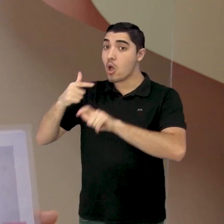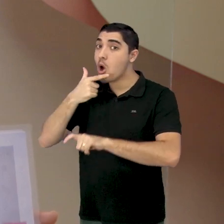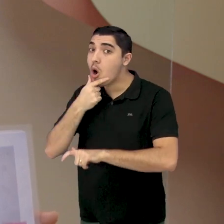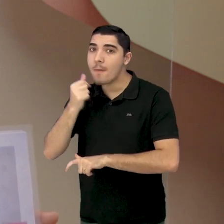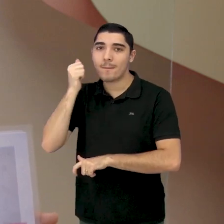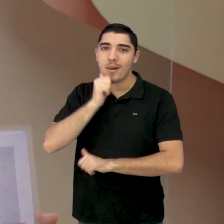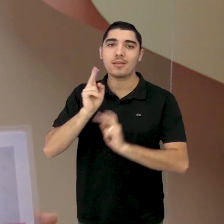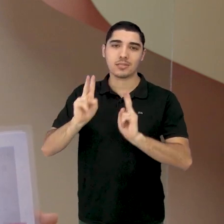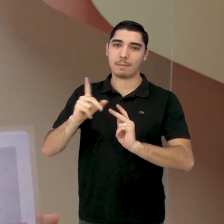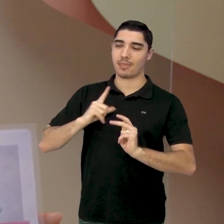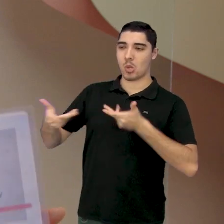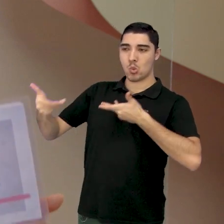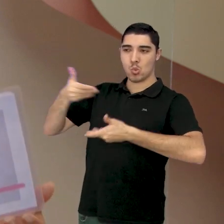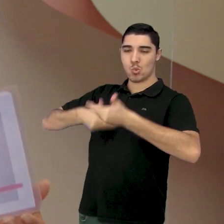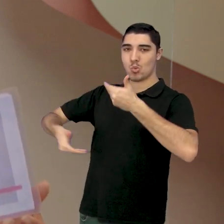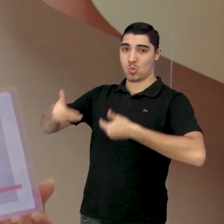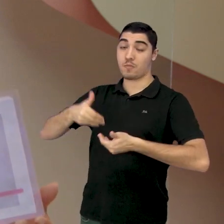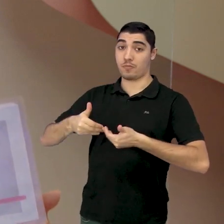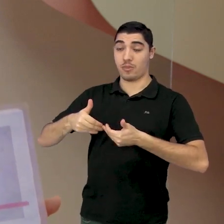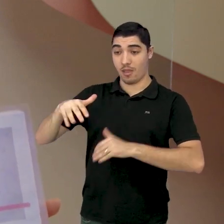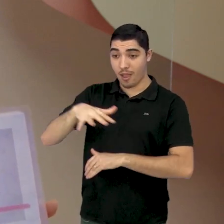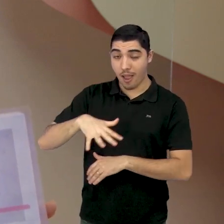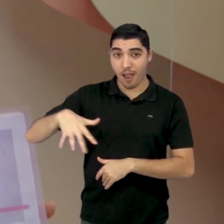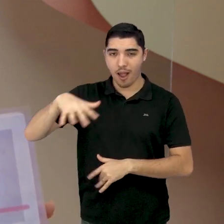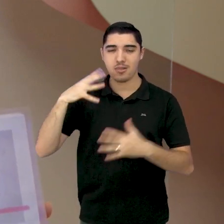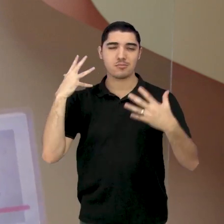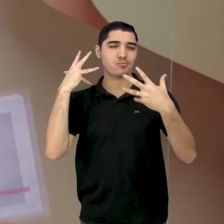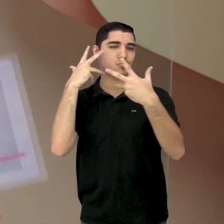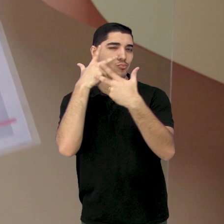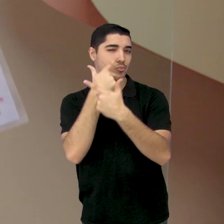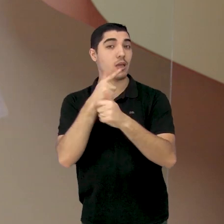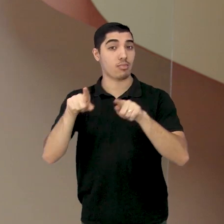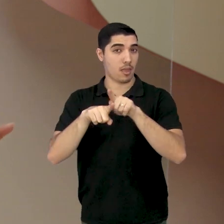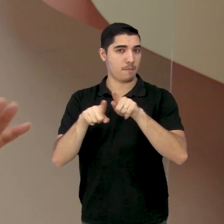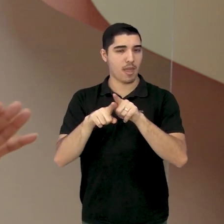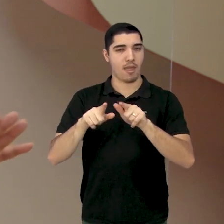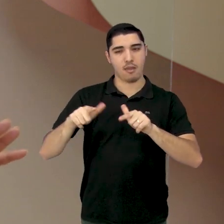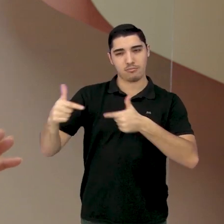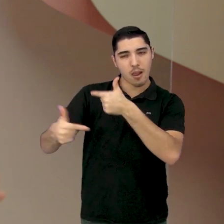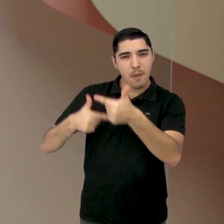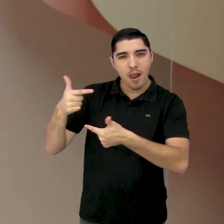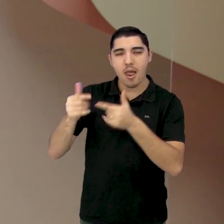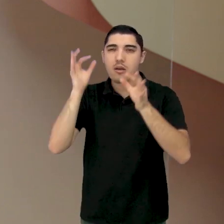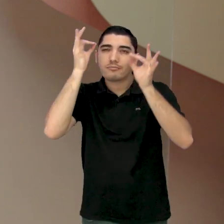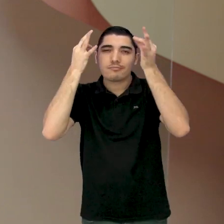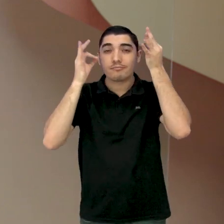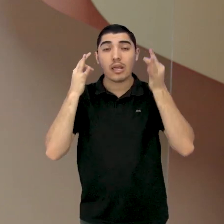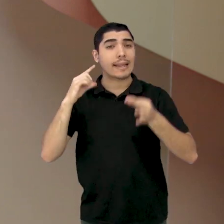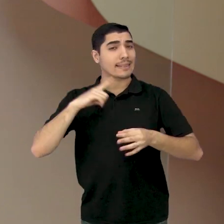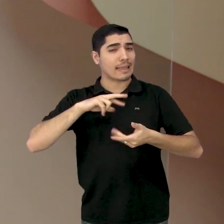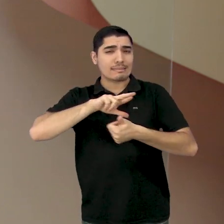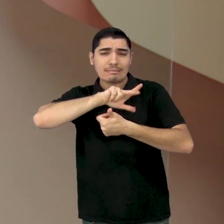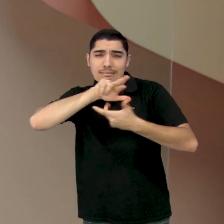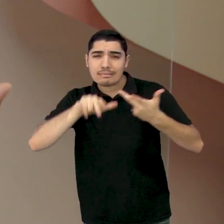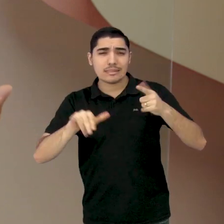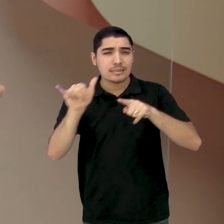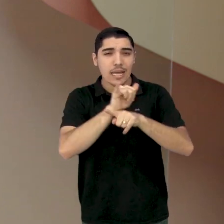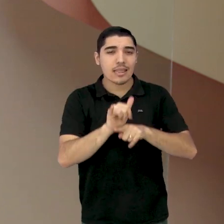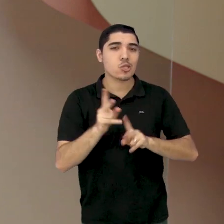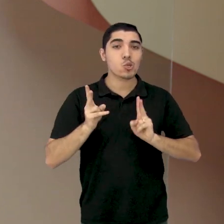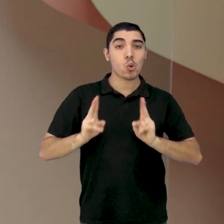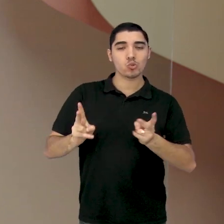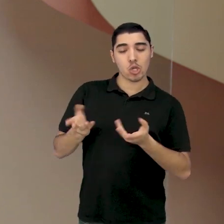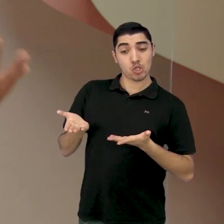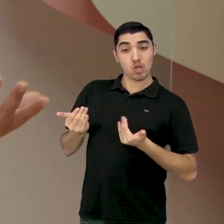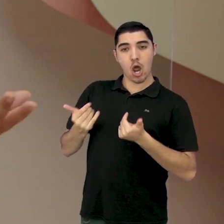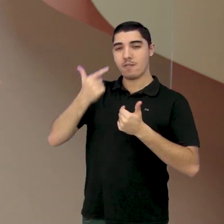os cuidados com a pele. No mercado da beleza e da estética, existem diversas maneiras de manter a jovialidade,